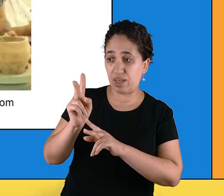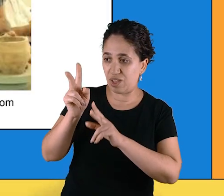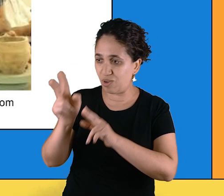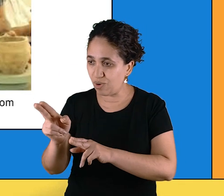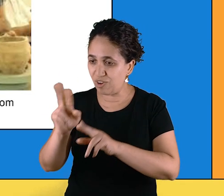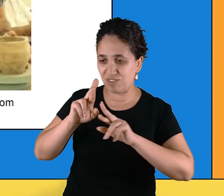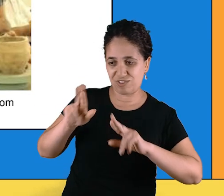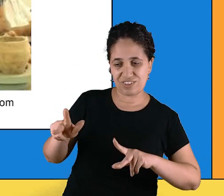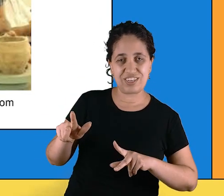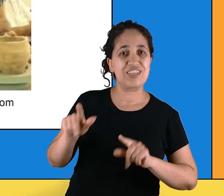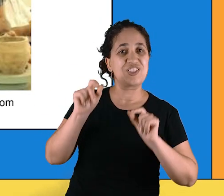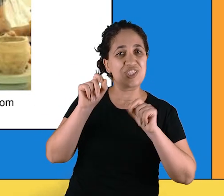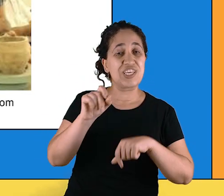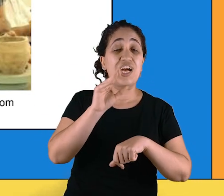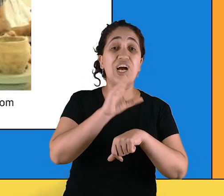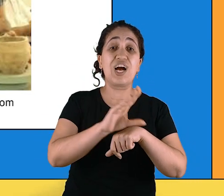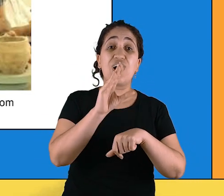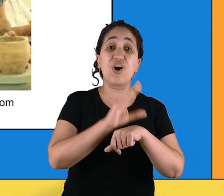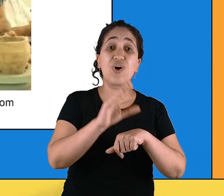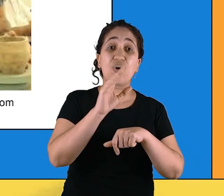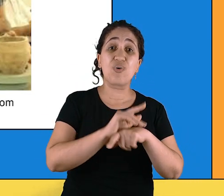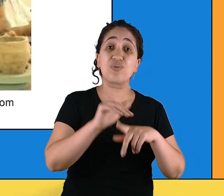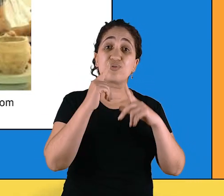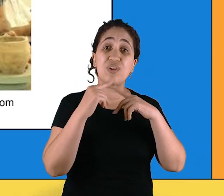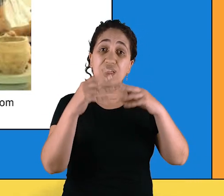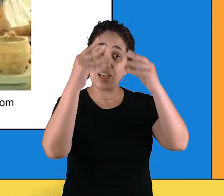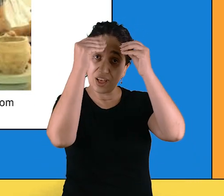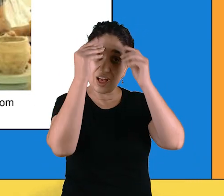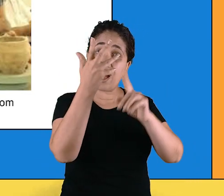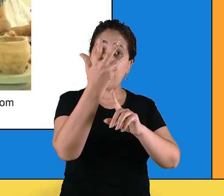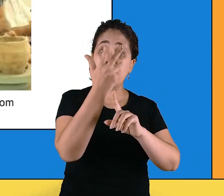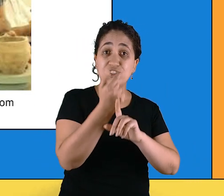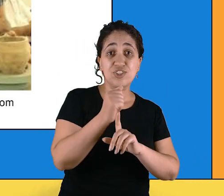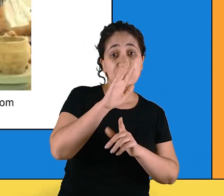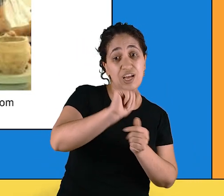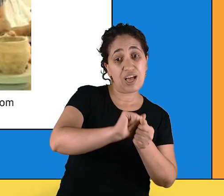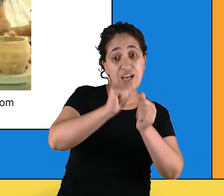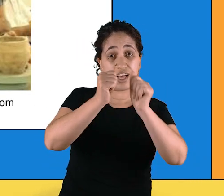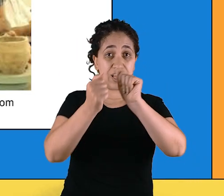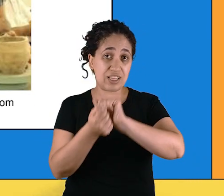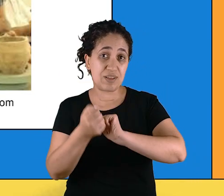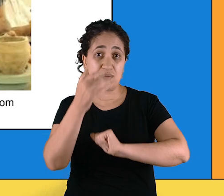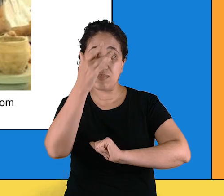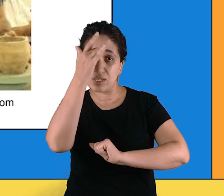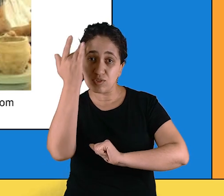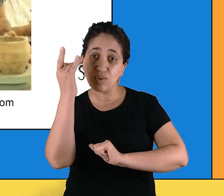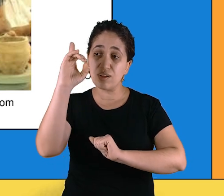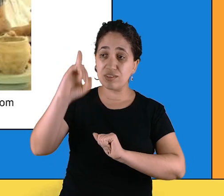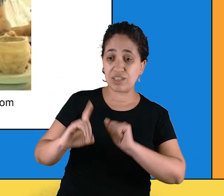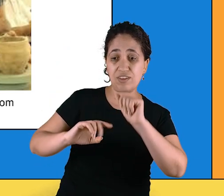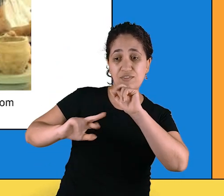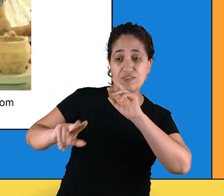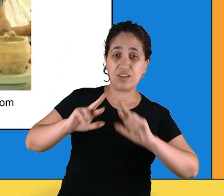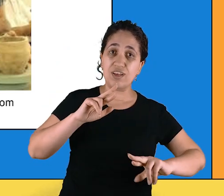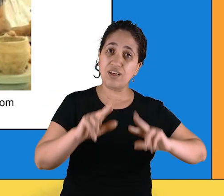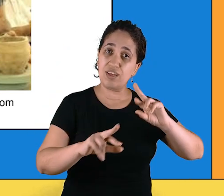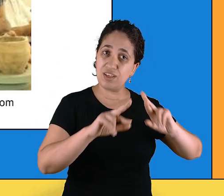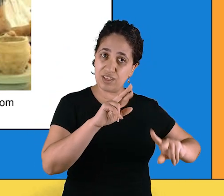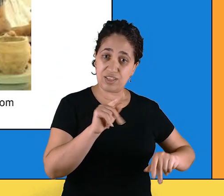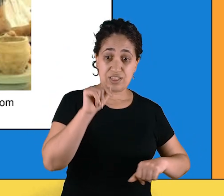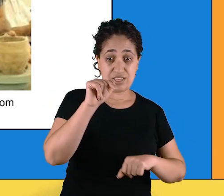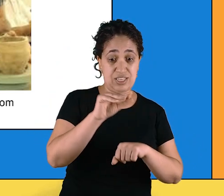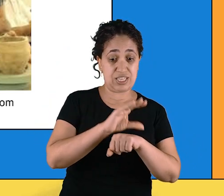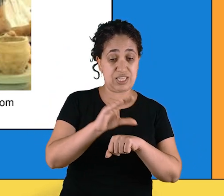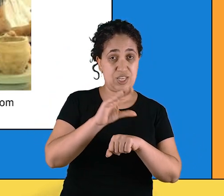Diferente, né, que eram cursos de linguagens artísticas com adequações para pessoas com diferentes deficiências.